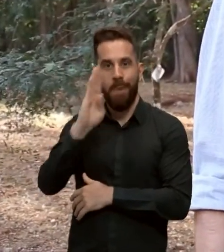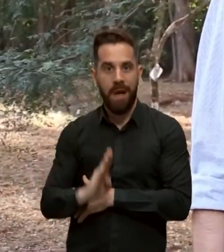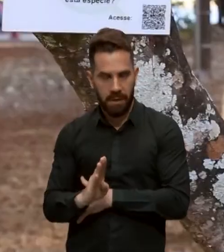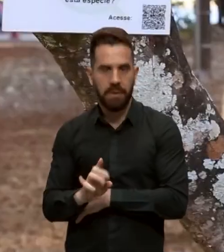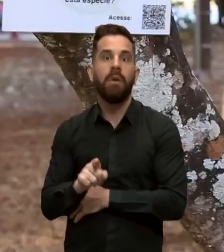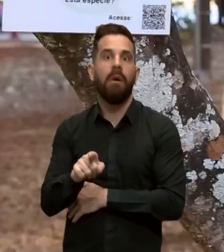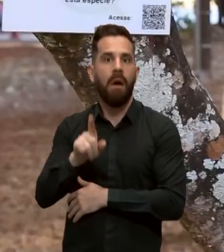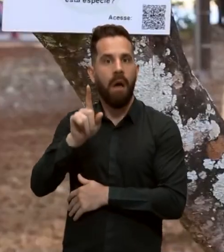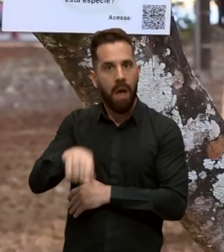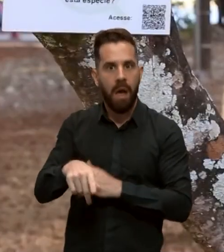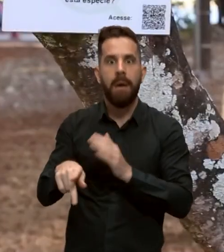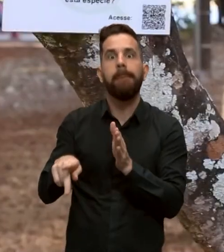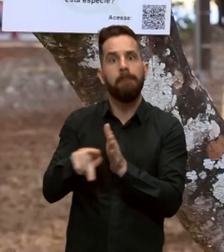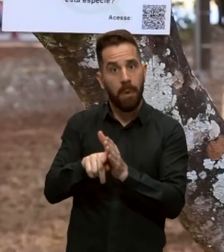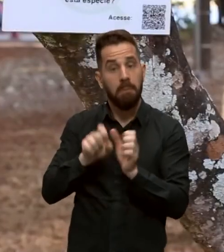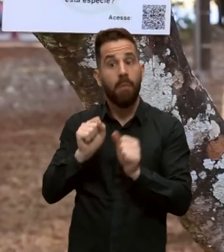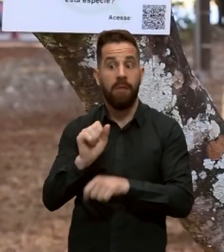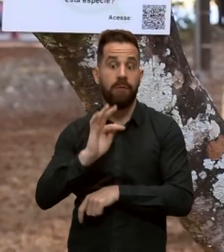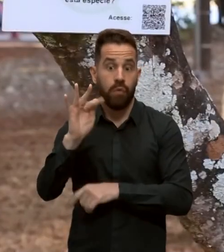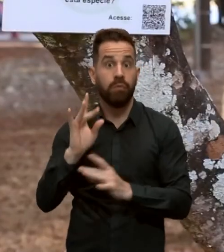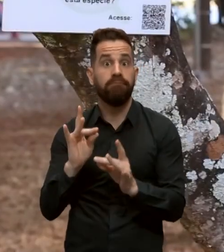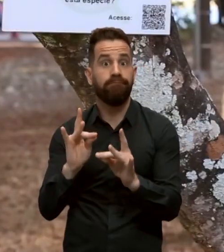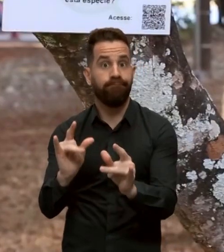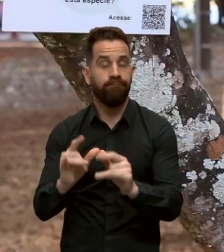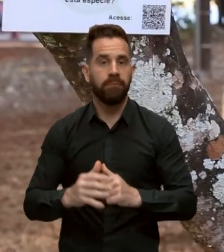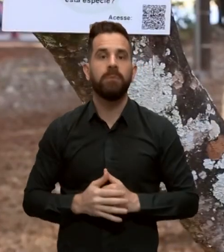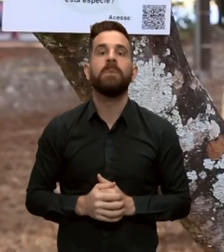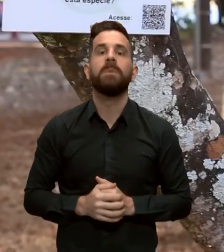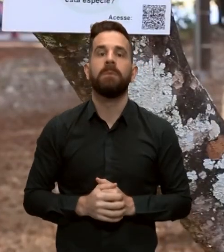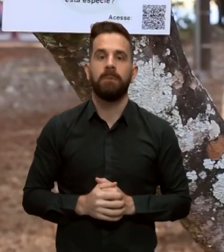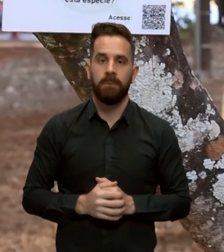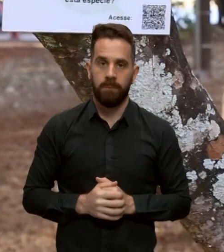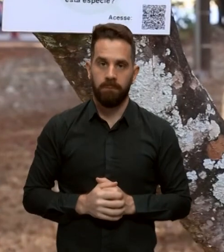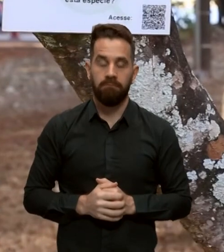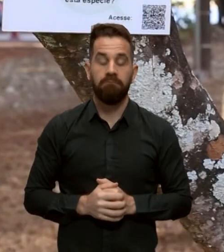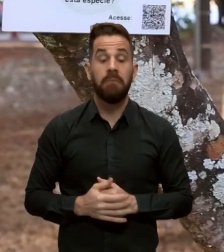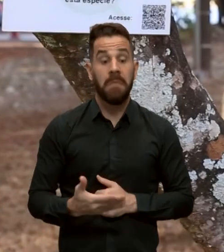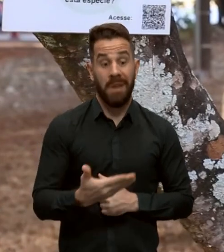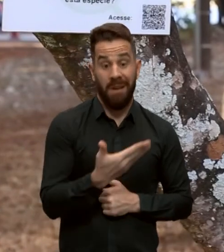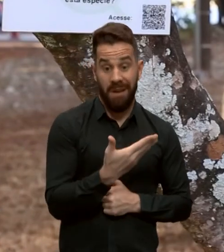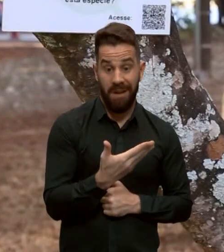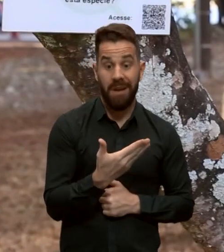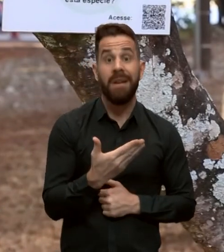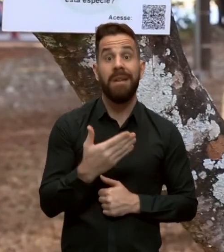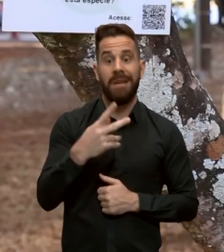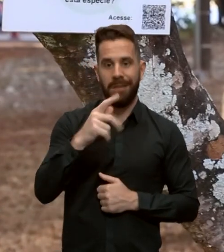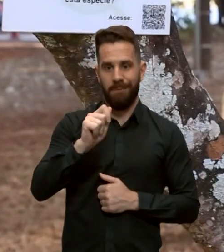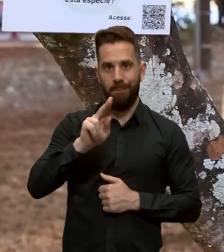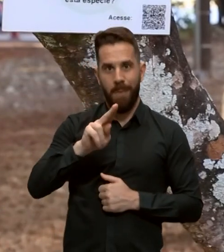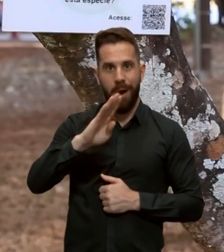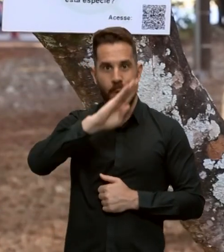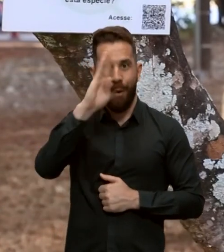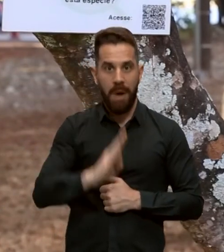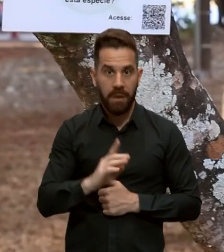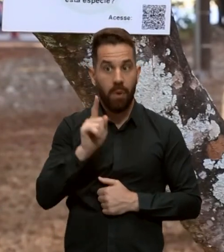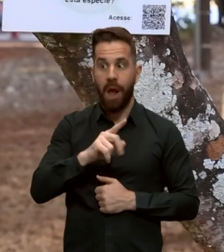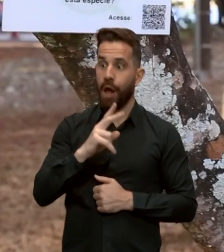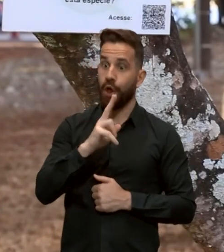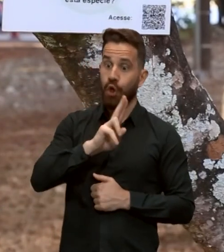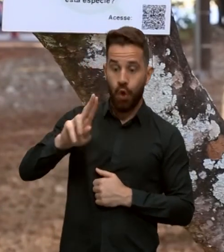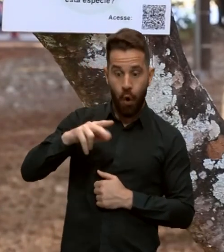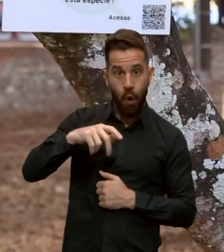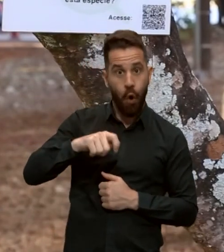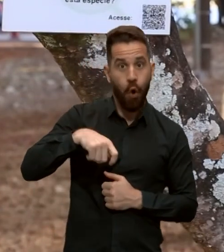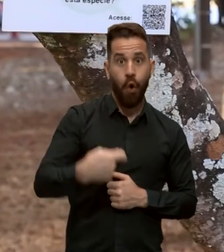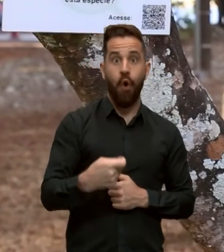extinção. O pau-brasil, essa espécie, ela é a árvore que deu nome ao nosso país, né? E não poderia ser um exemplo